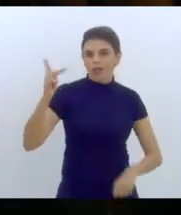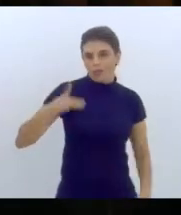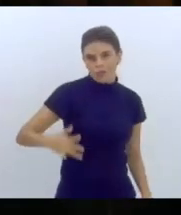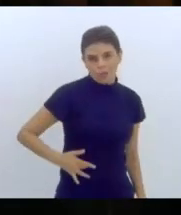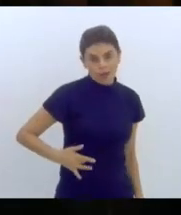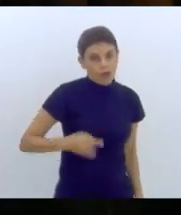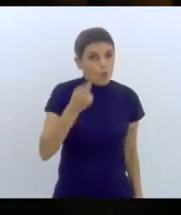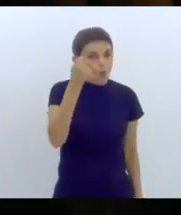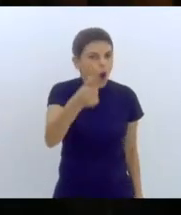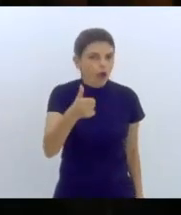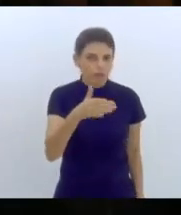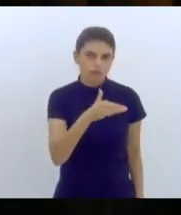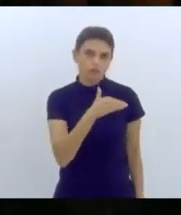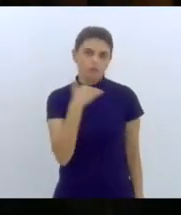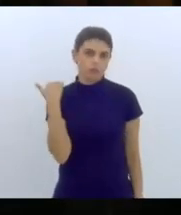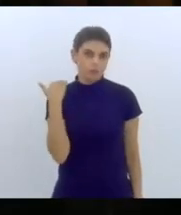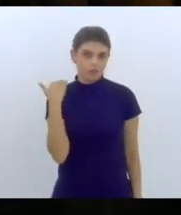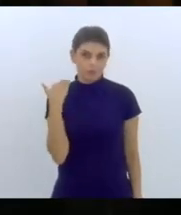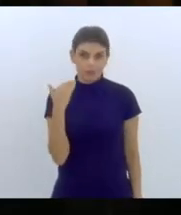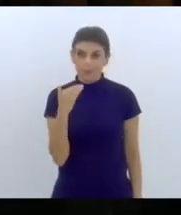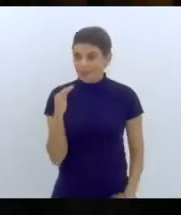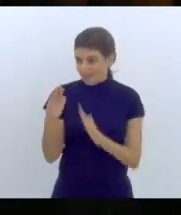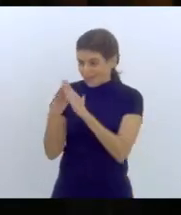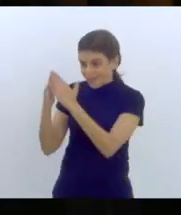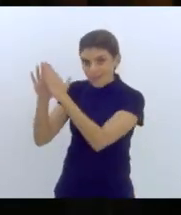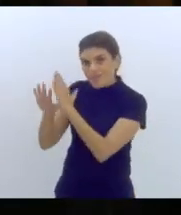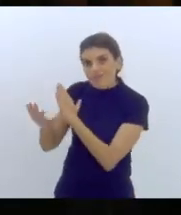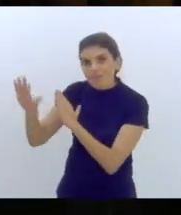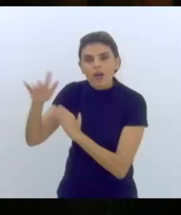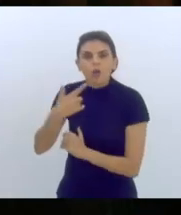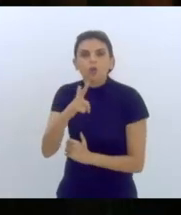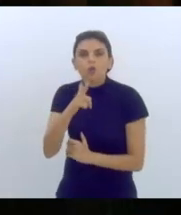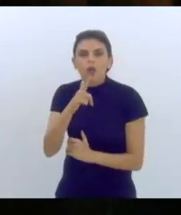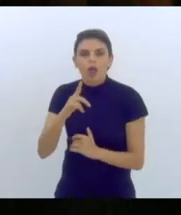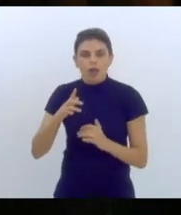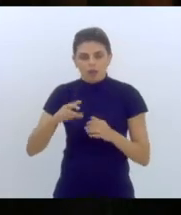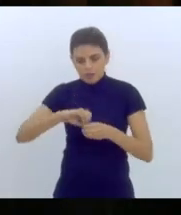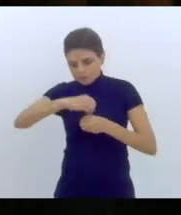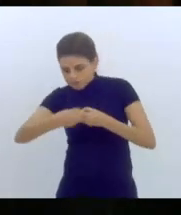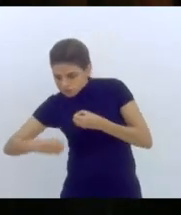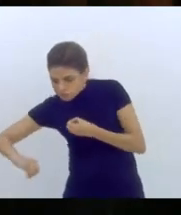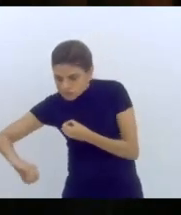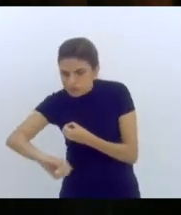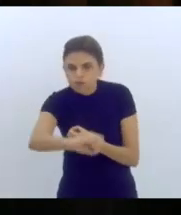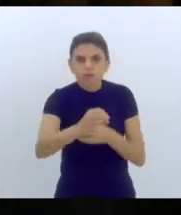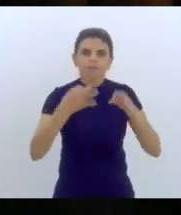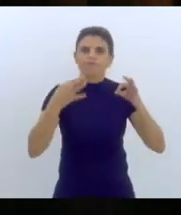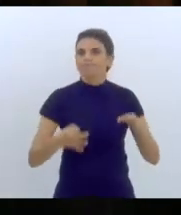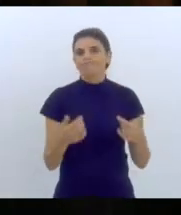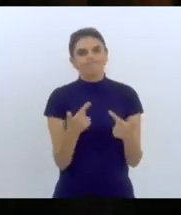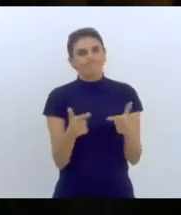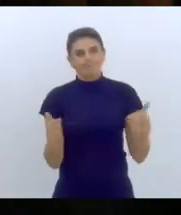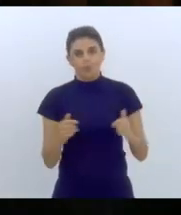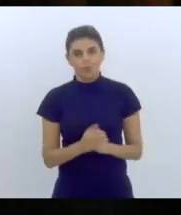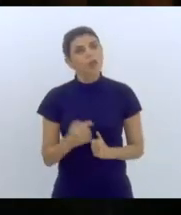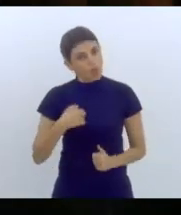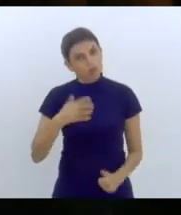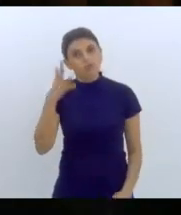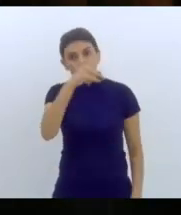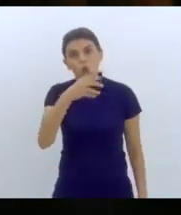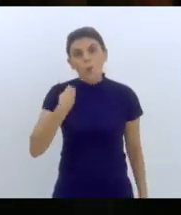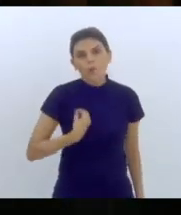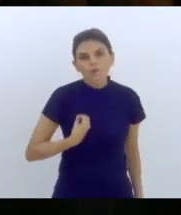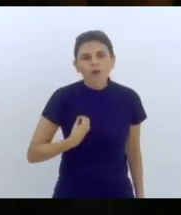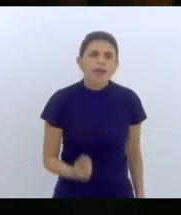da favela não tem saneamento básico como deveria ter. Então, eu sou uma sobrevivente. Eu sou uma sobrevivente também porque